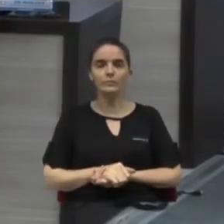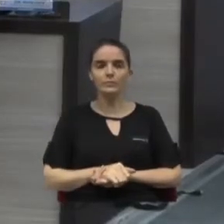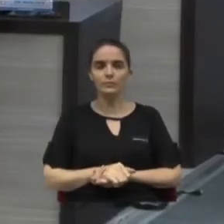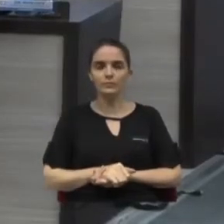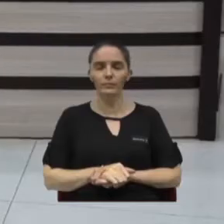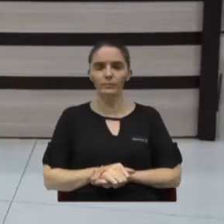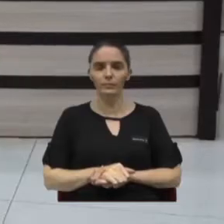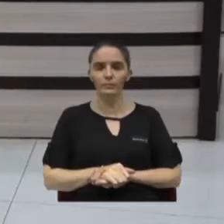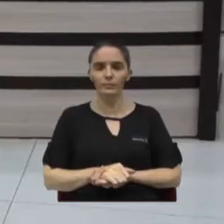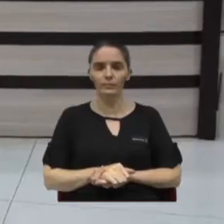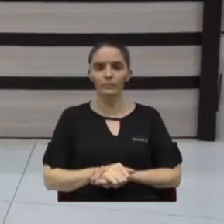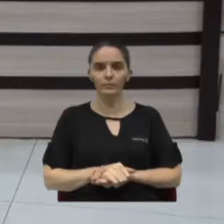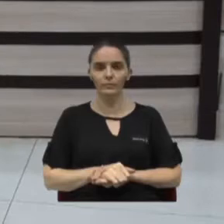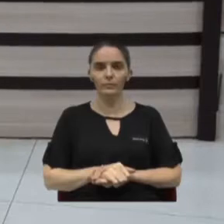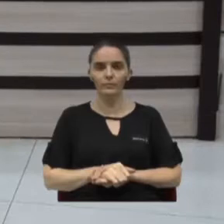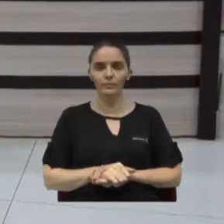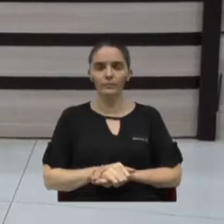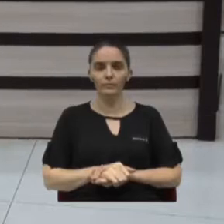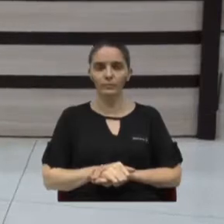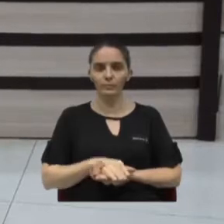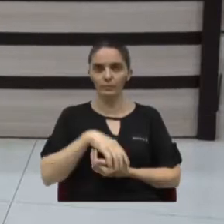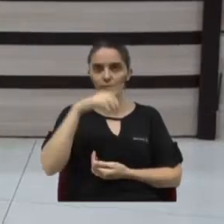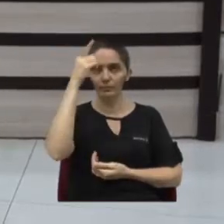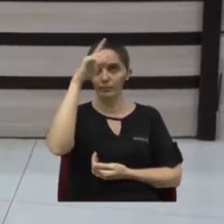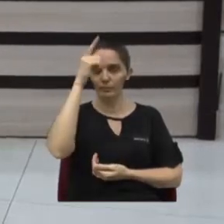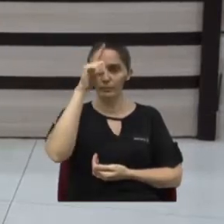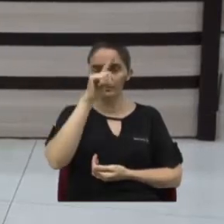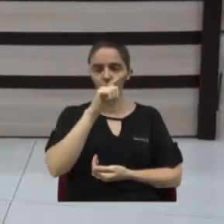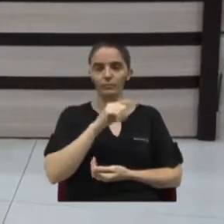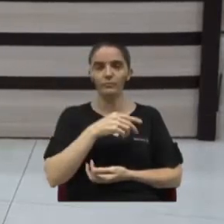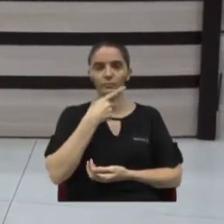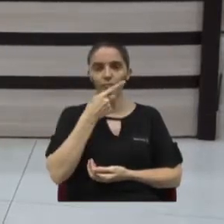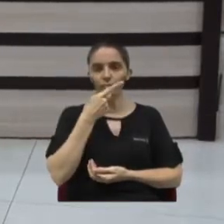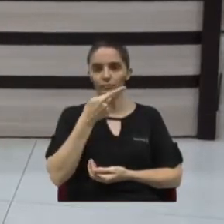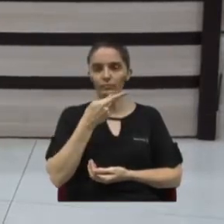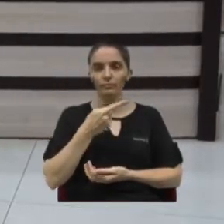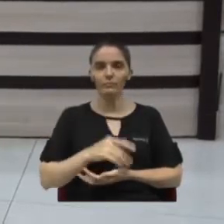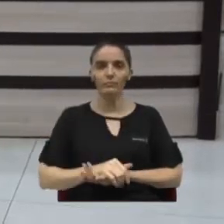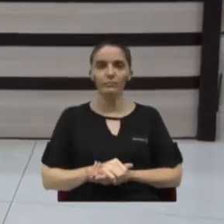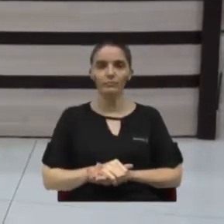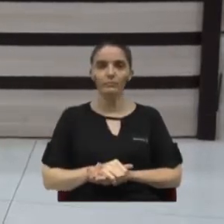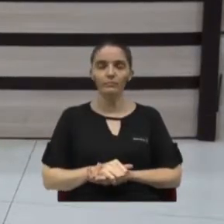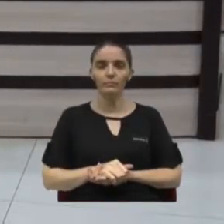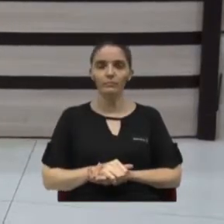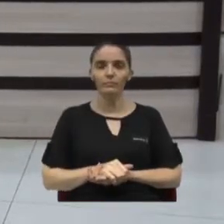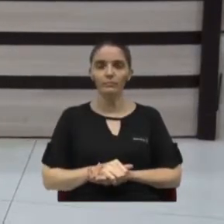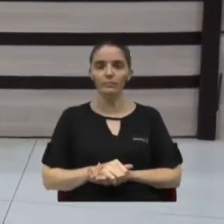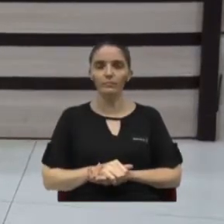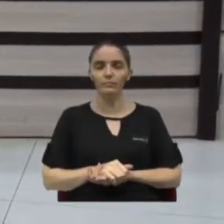80/19? Eu gostaria de discutir um pouquinho. Eu falo...